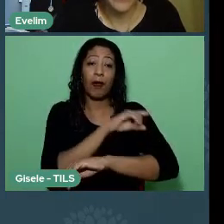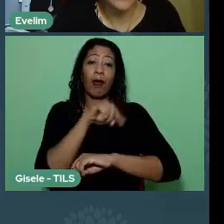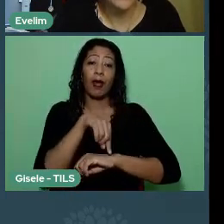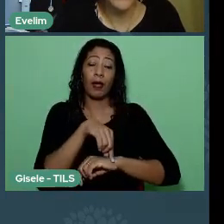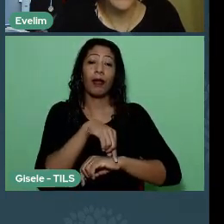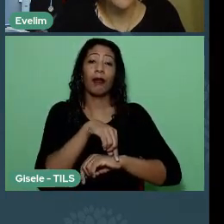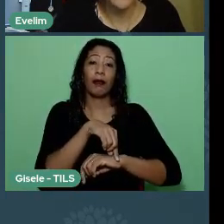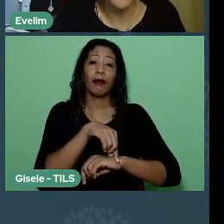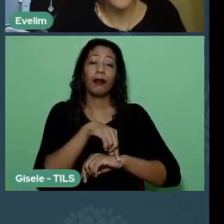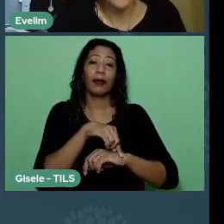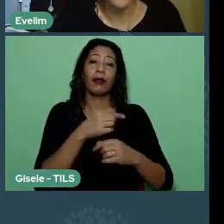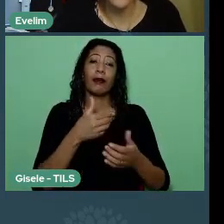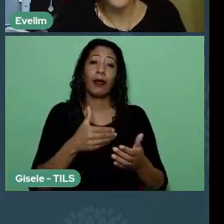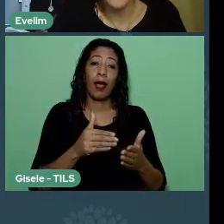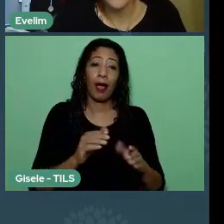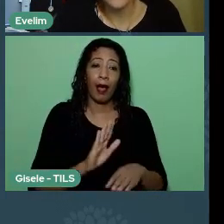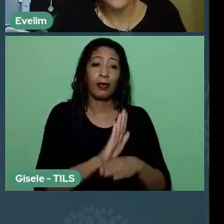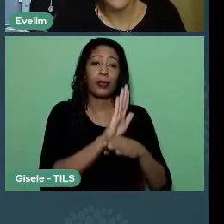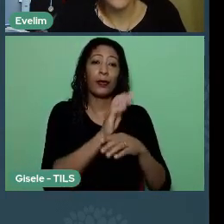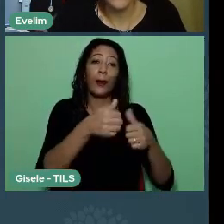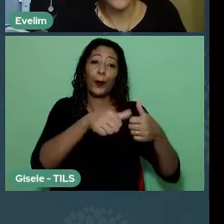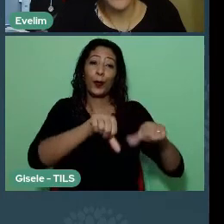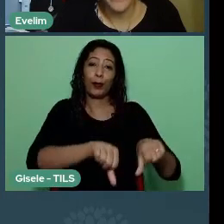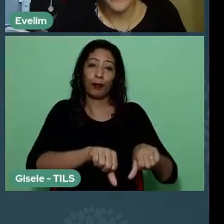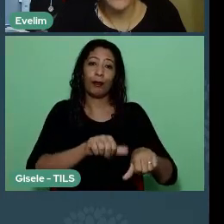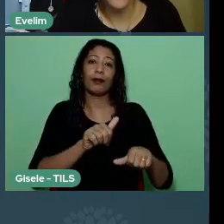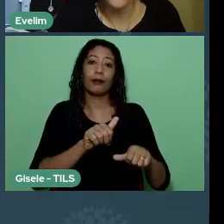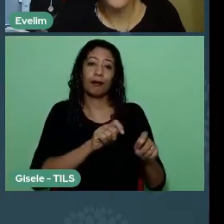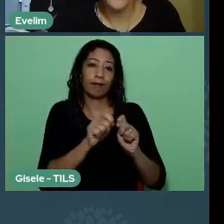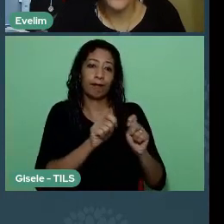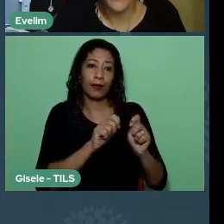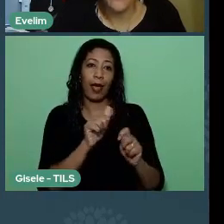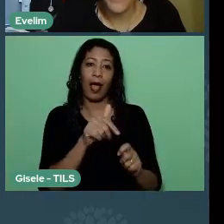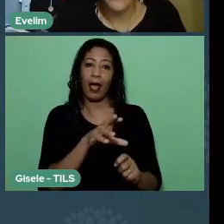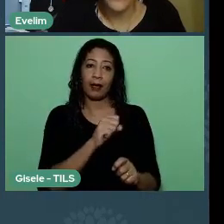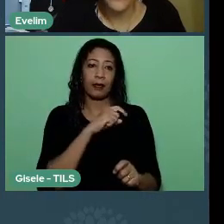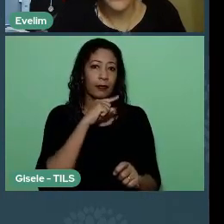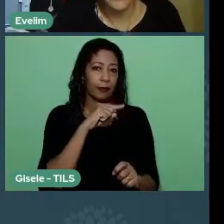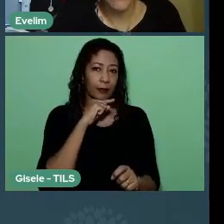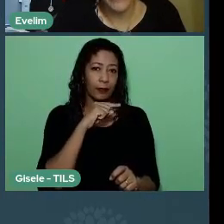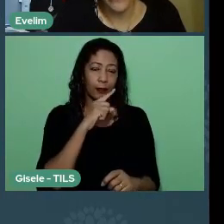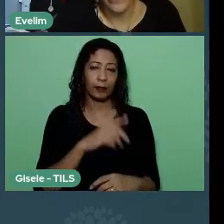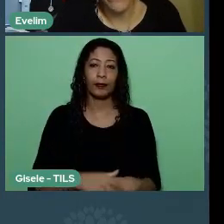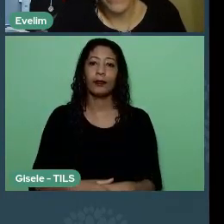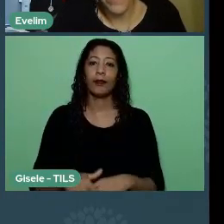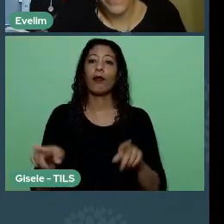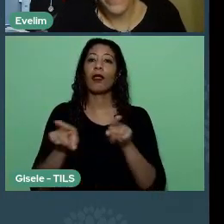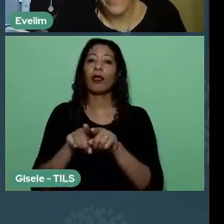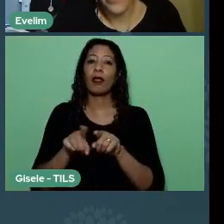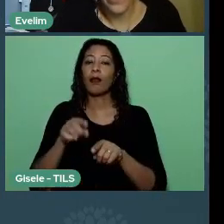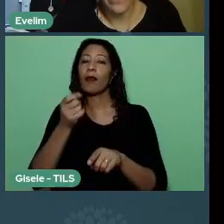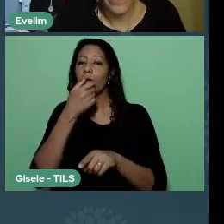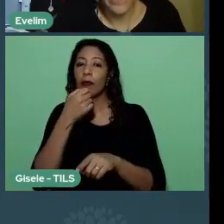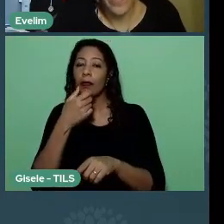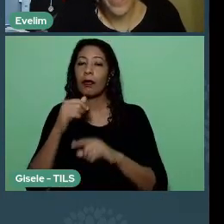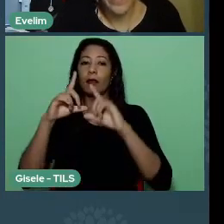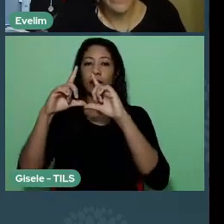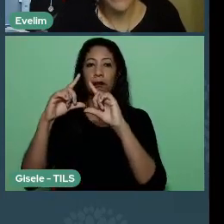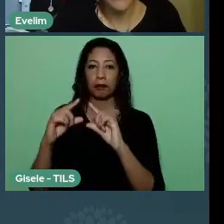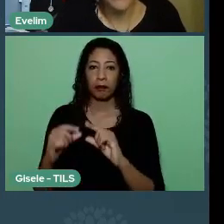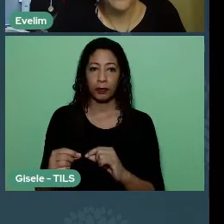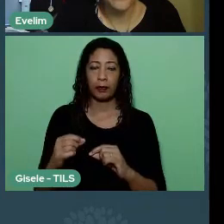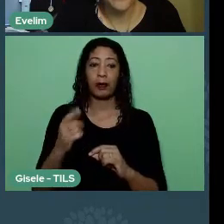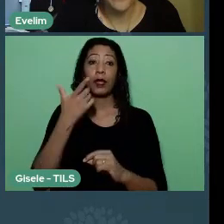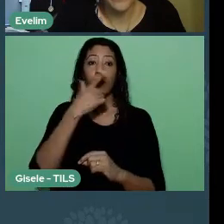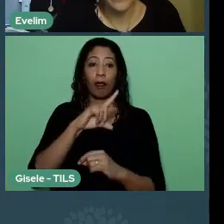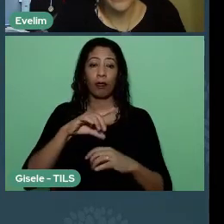clínico da asma, né? Reduz a sensação de dispneia, o uso de medicamentos e melhora a permeabilidade das vias